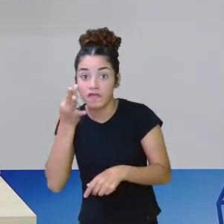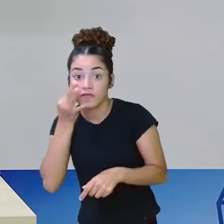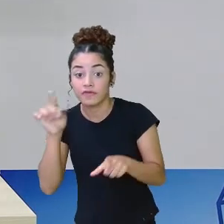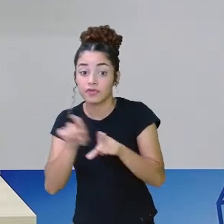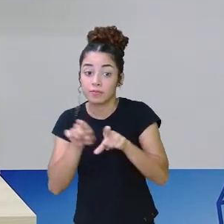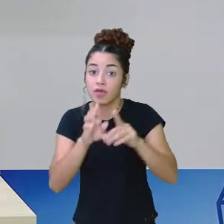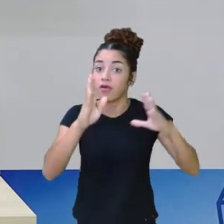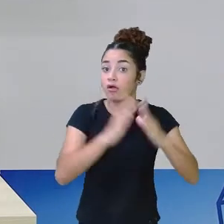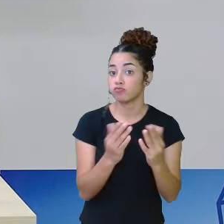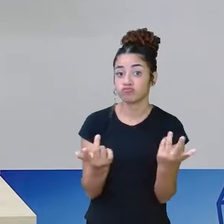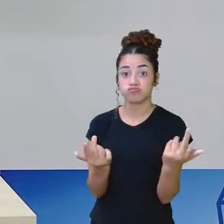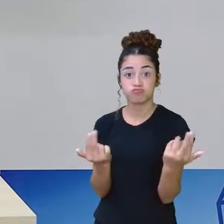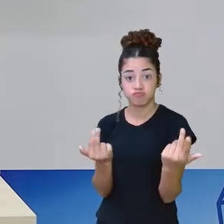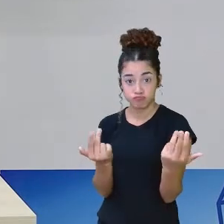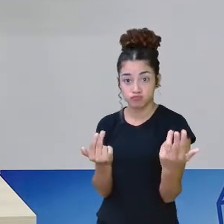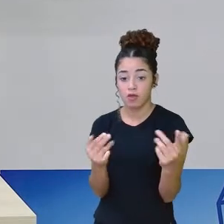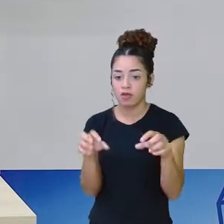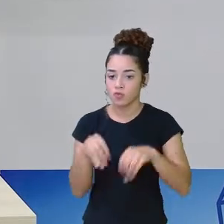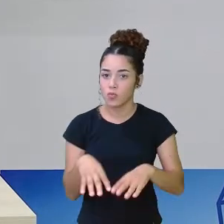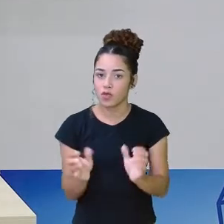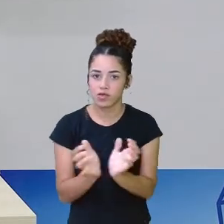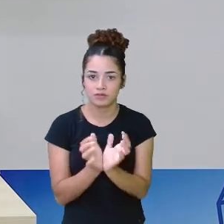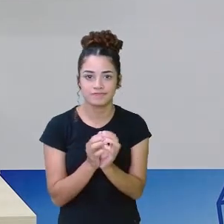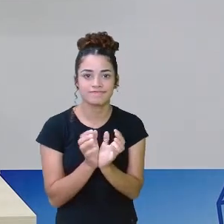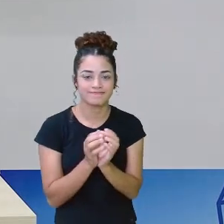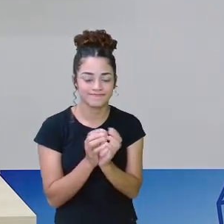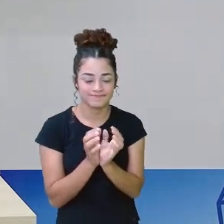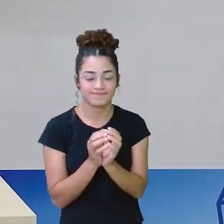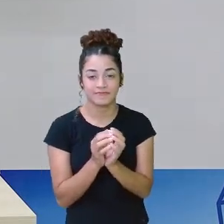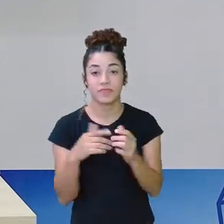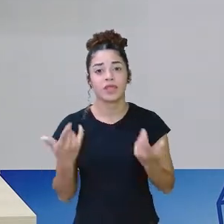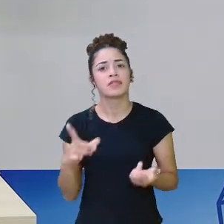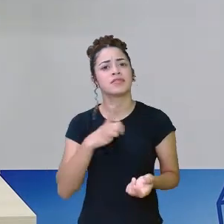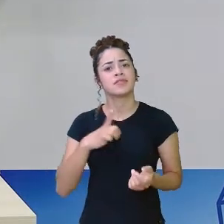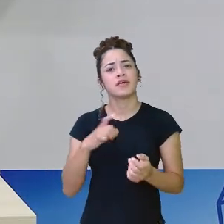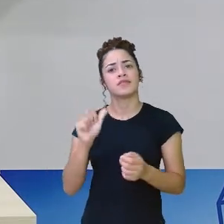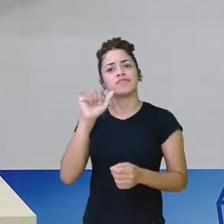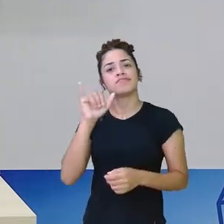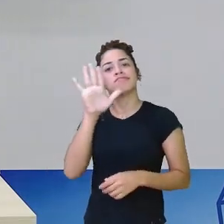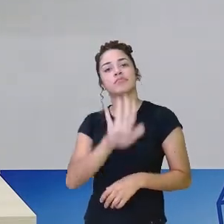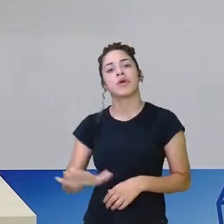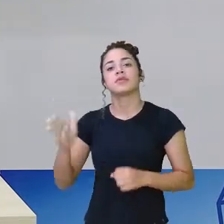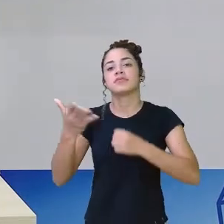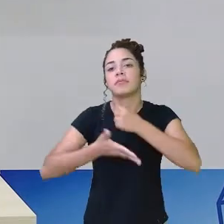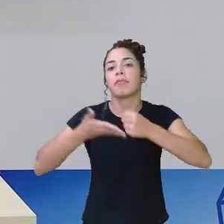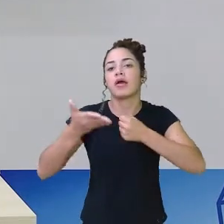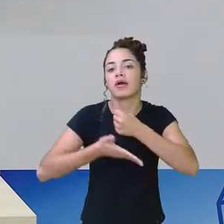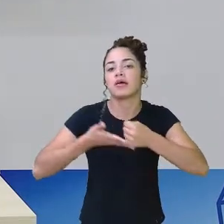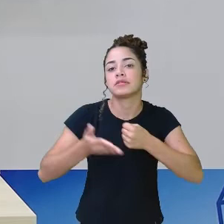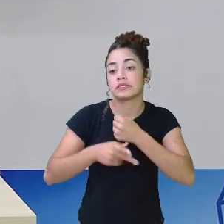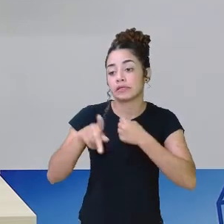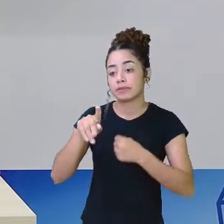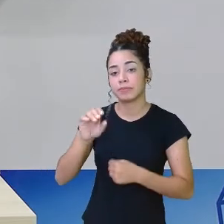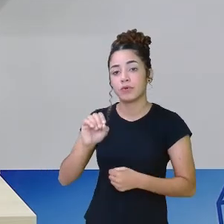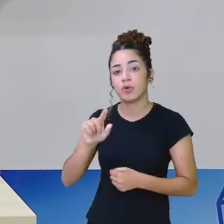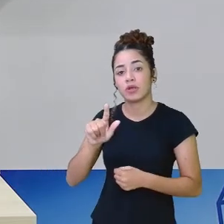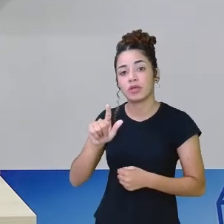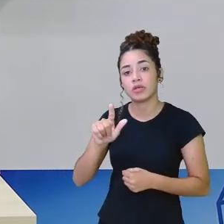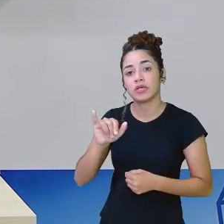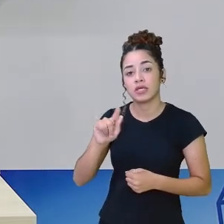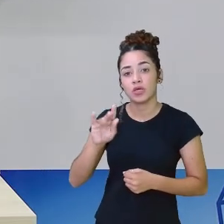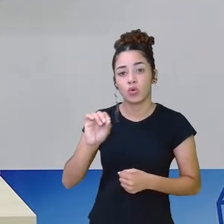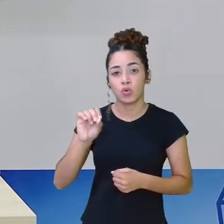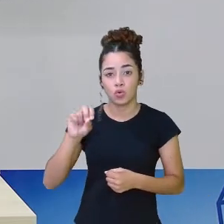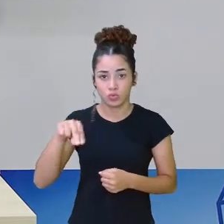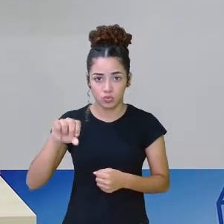Educa Recife, beleza? Então, eu tenho as minhas figuras básicas dos meus polígonos. Inclusive,